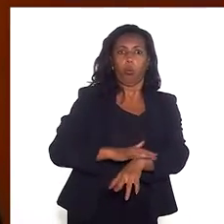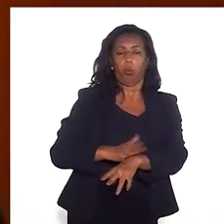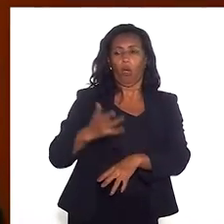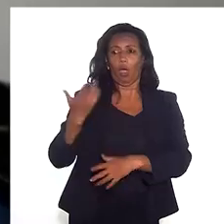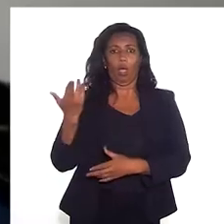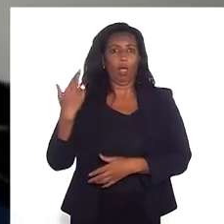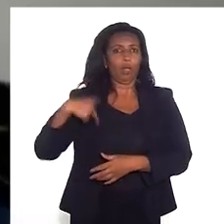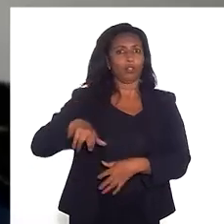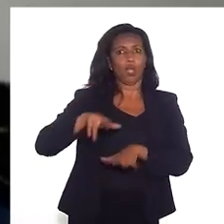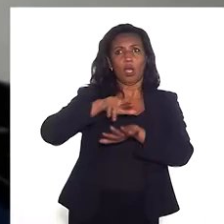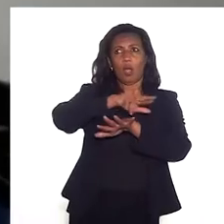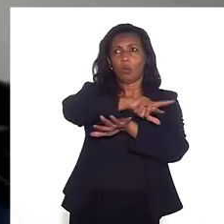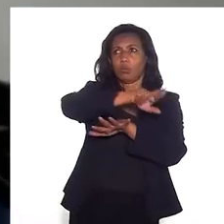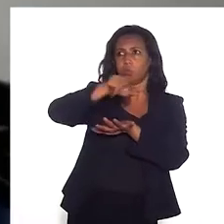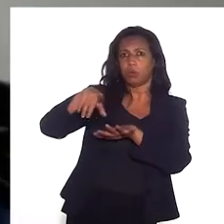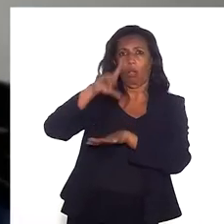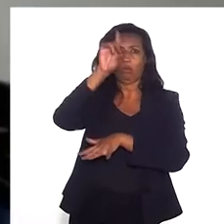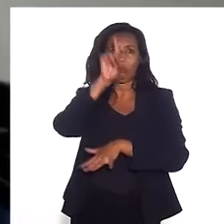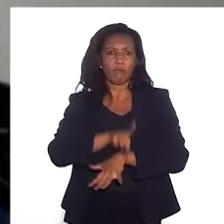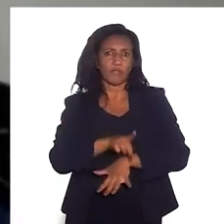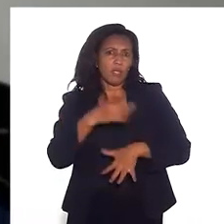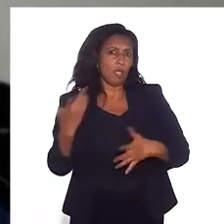raça, etnia, espécie,